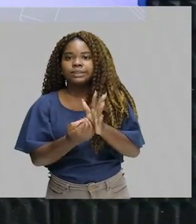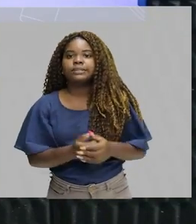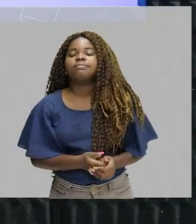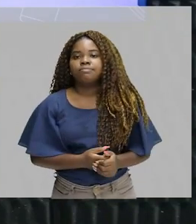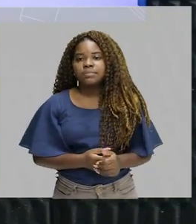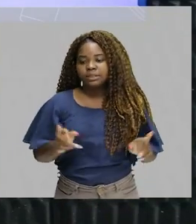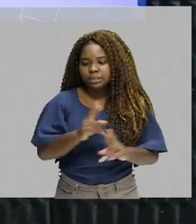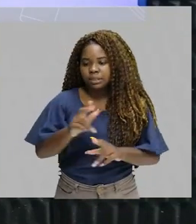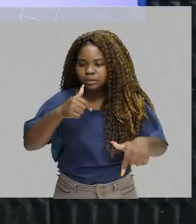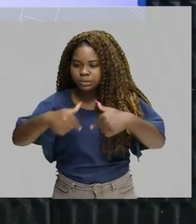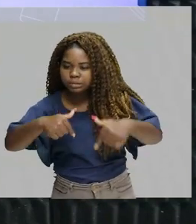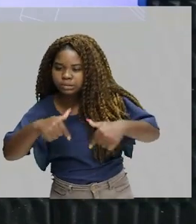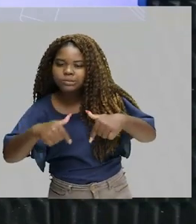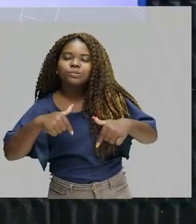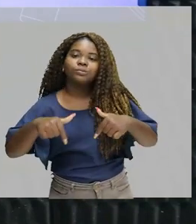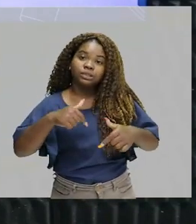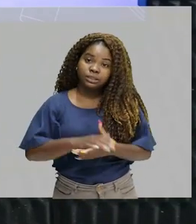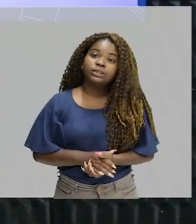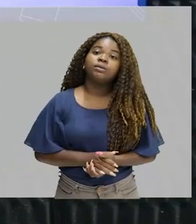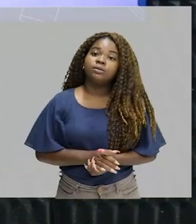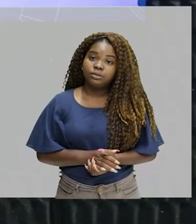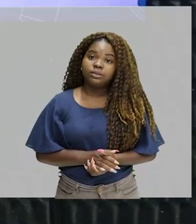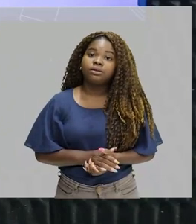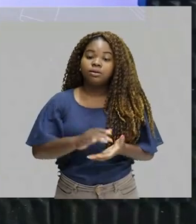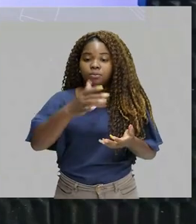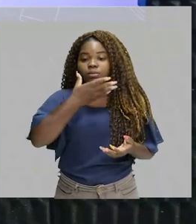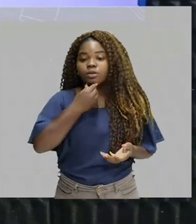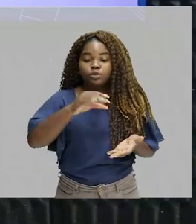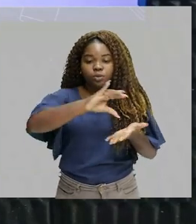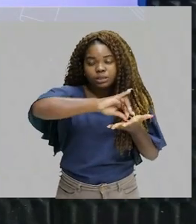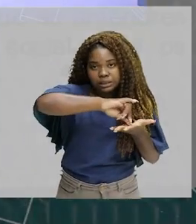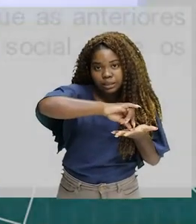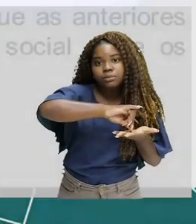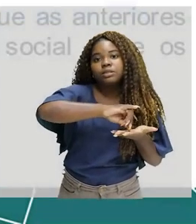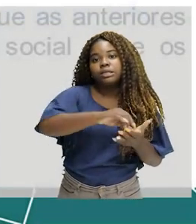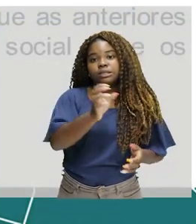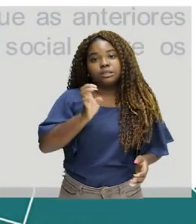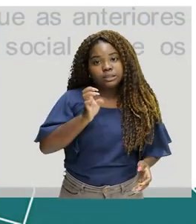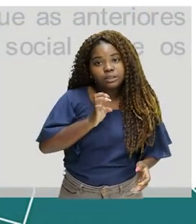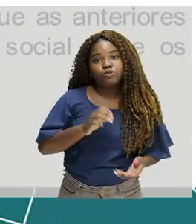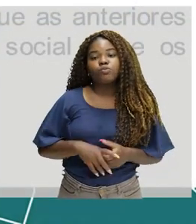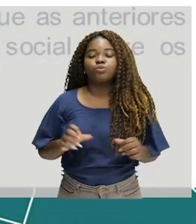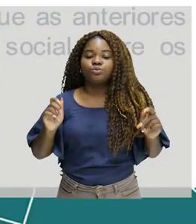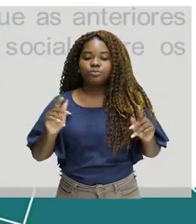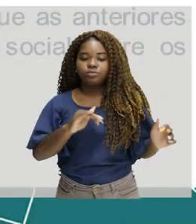relações de trabalho segundo Marx pelos capitalistas pelos burgueses na sociedade de